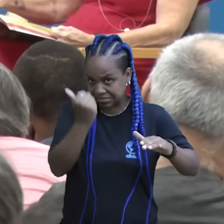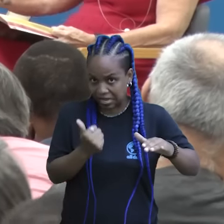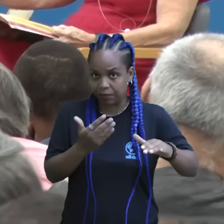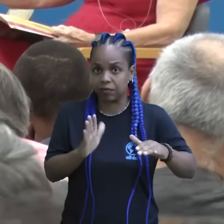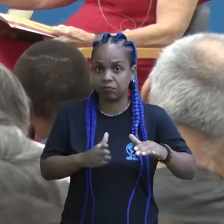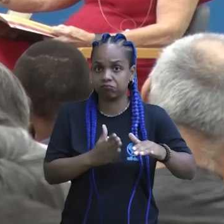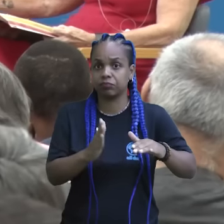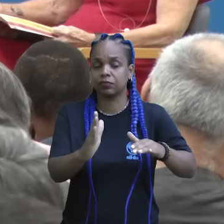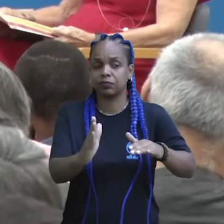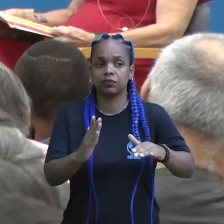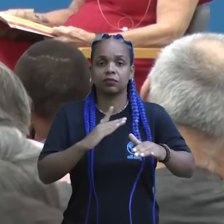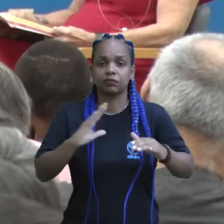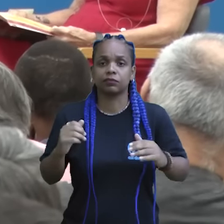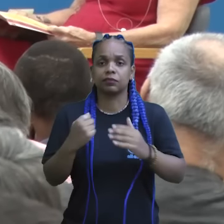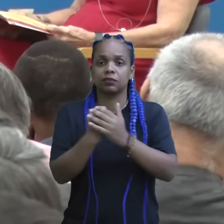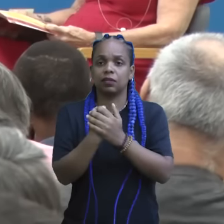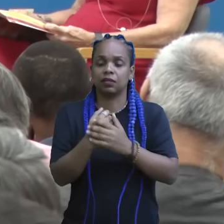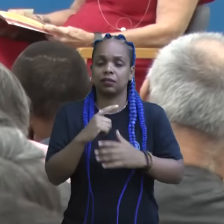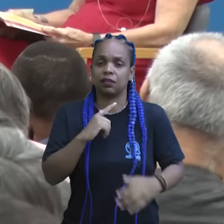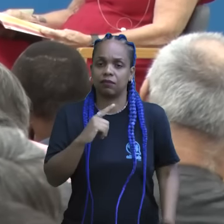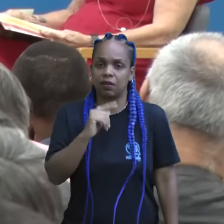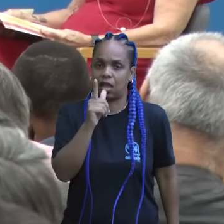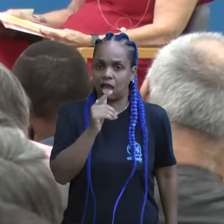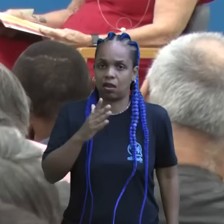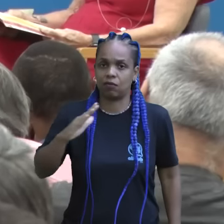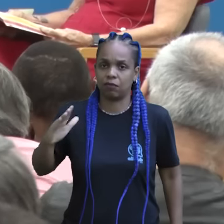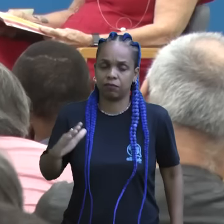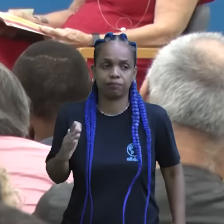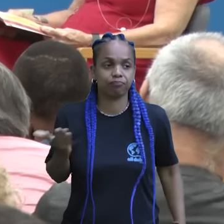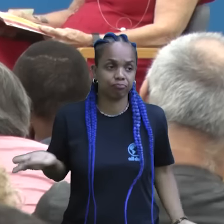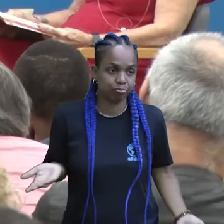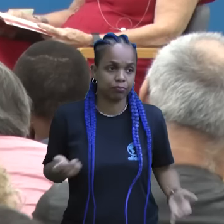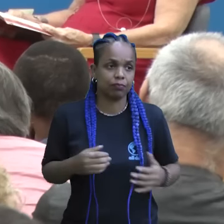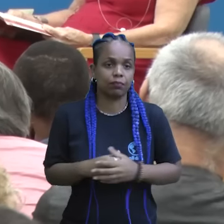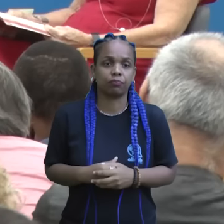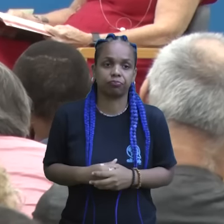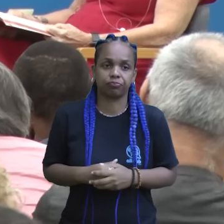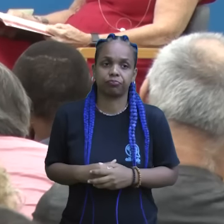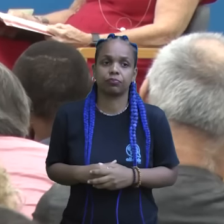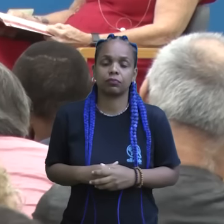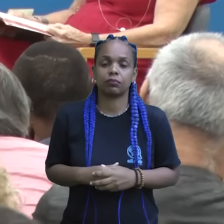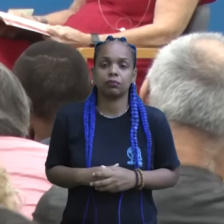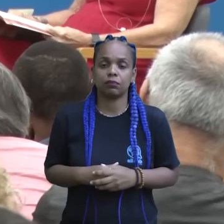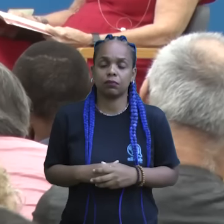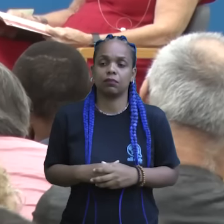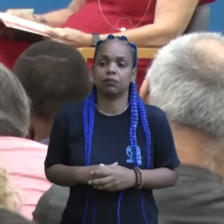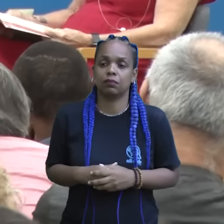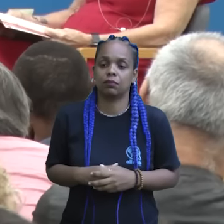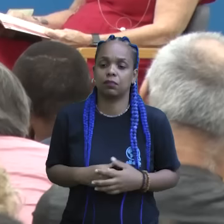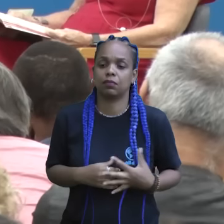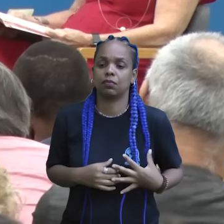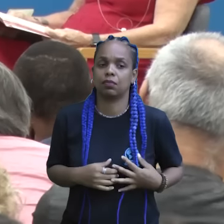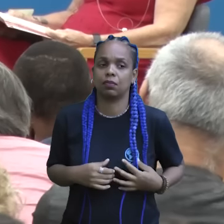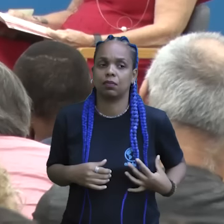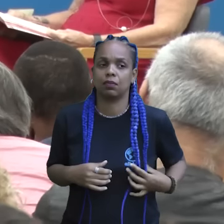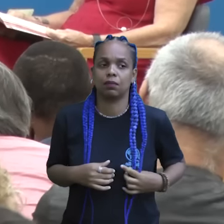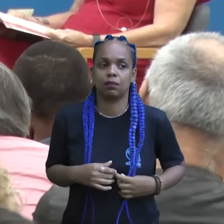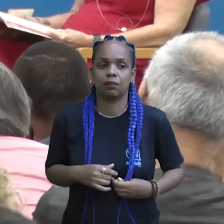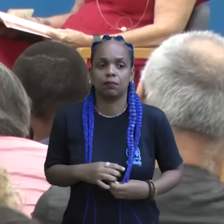ele passa para... Quer ler? Não, estou dizendo que beleza. Tô aqui, não, é, não tem como não falar. Né?